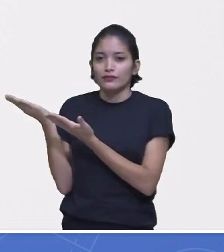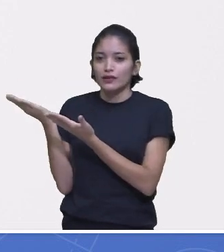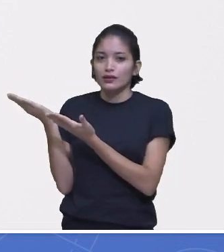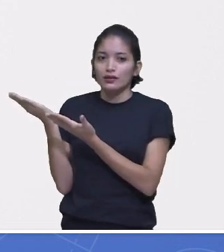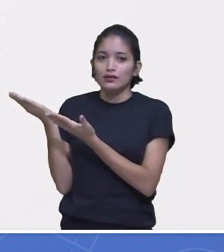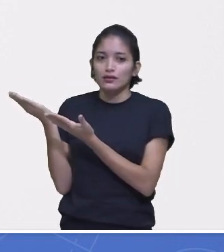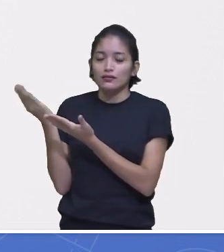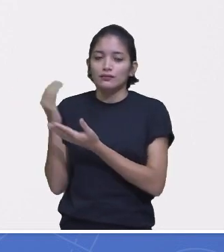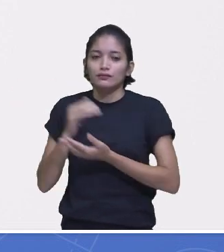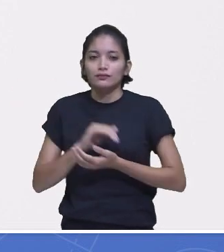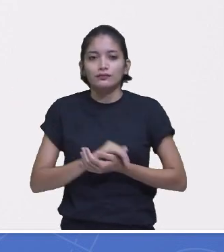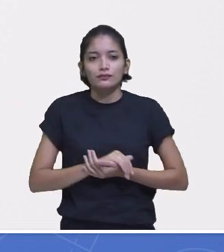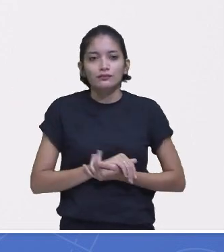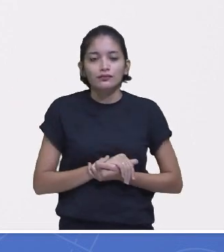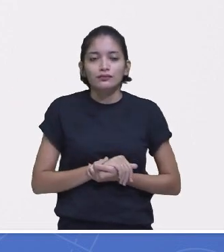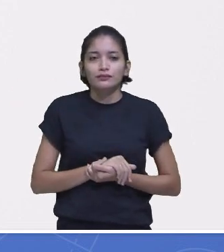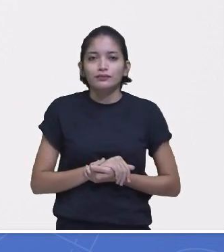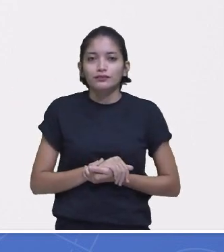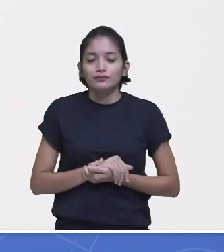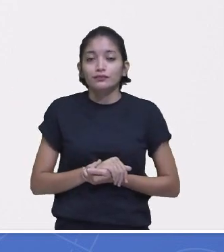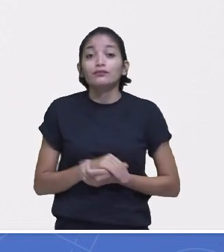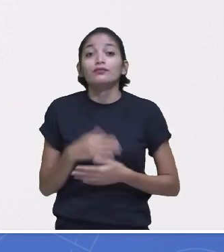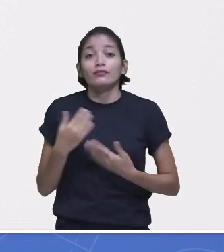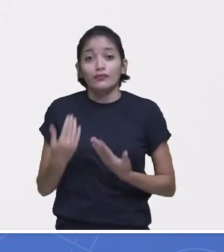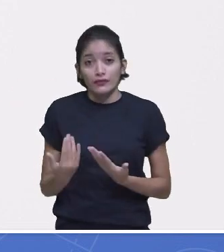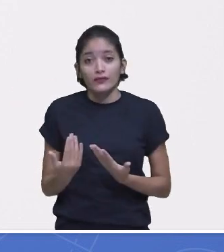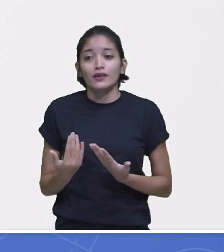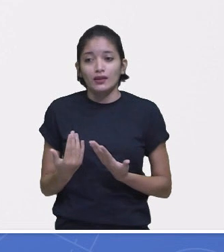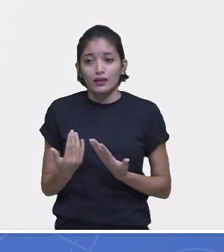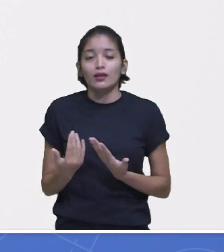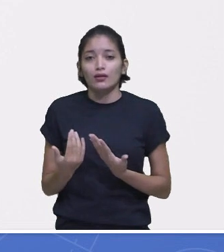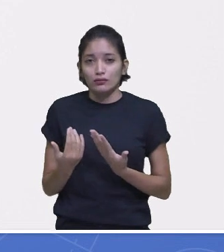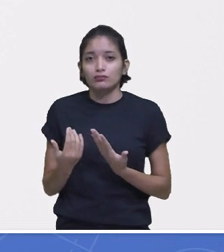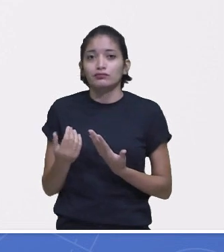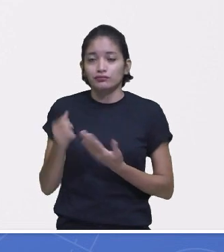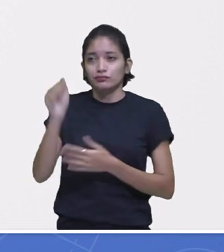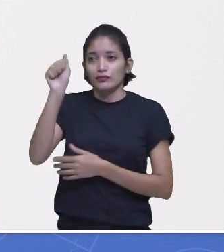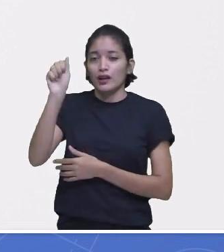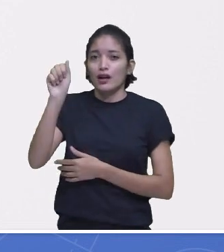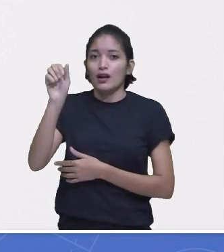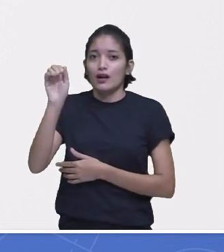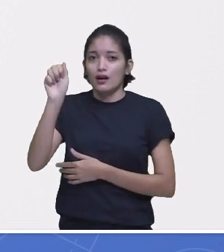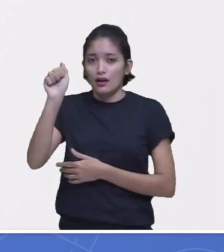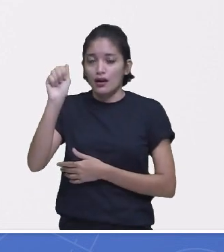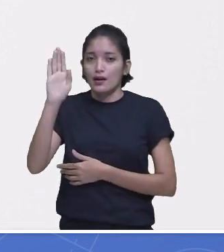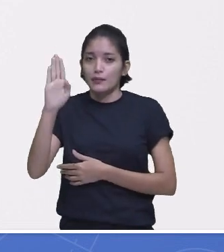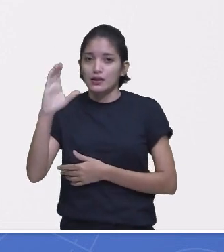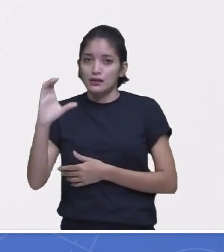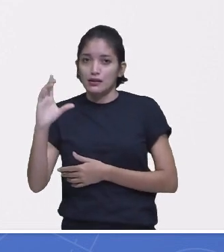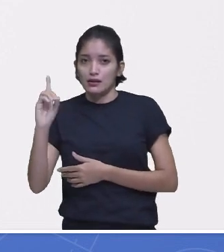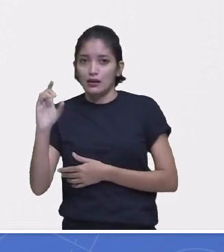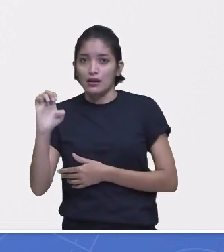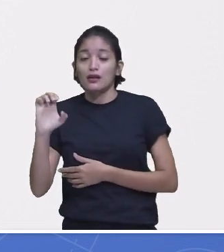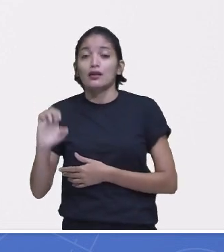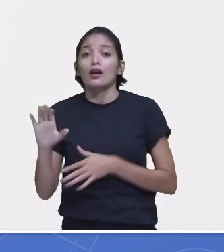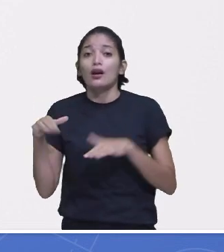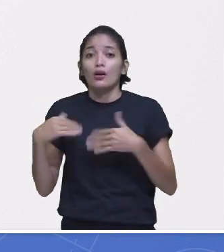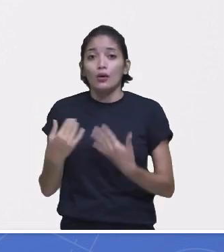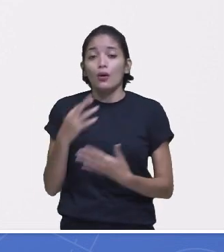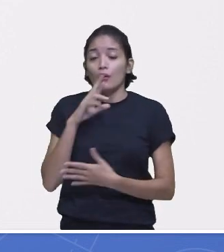suturas. Então aí nós temos as alternativas A, B, C, D e E. E agora vamos para